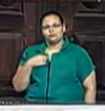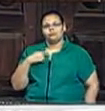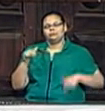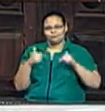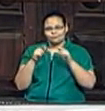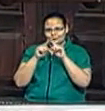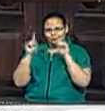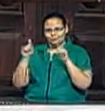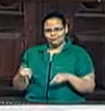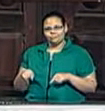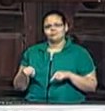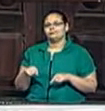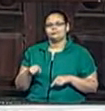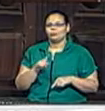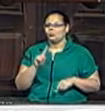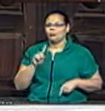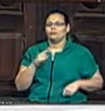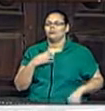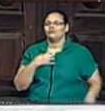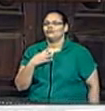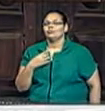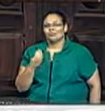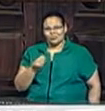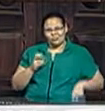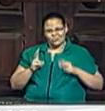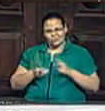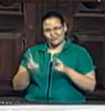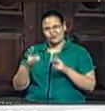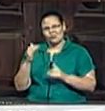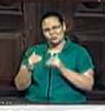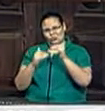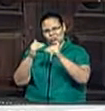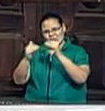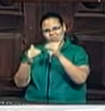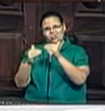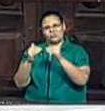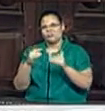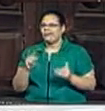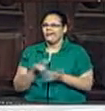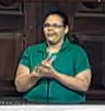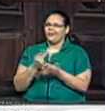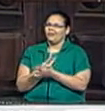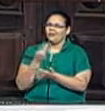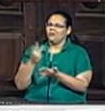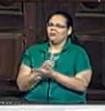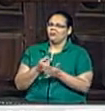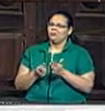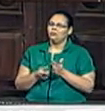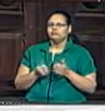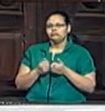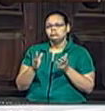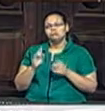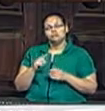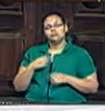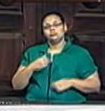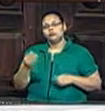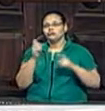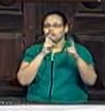servidores públicos. Não faz sentido continuar um processo que nasceu errado e que só está levando